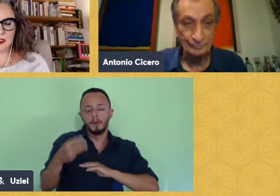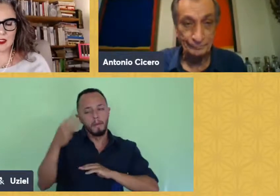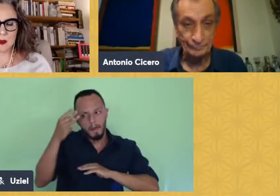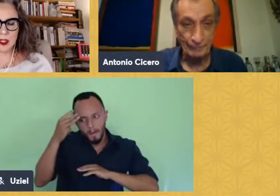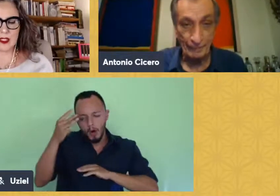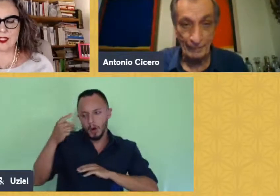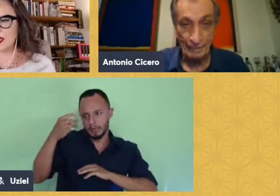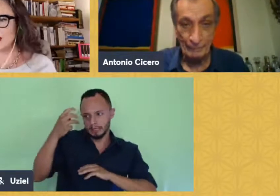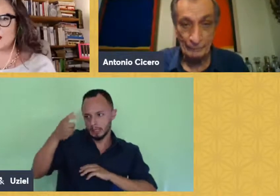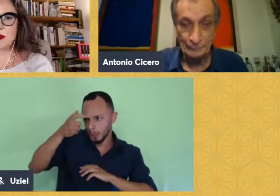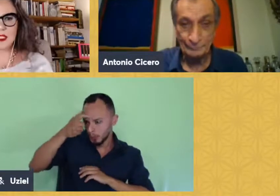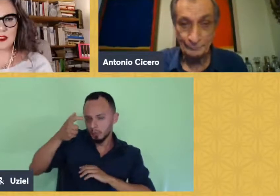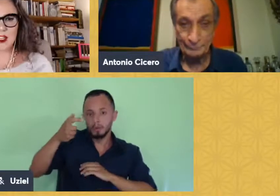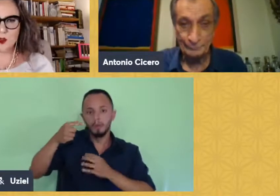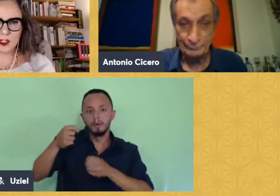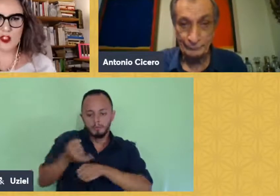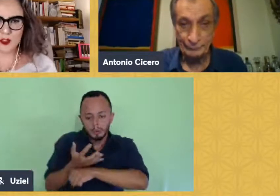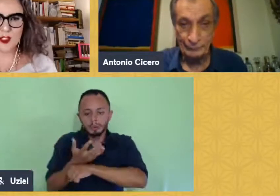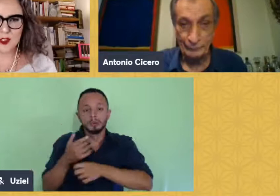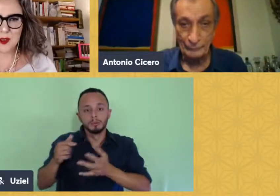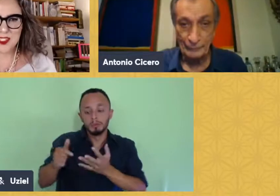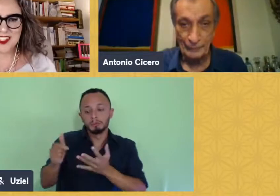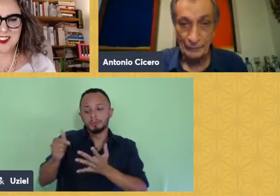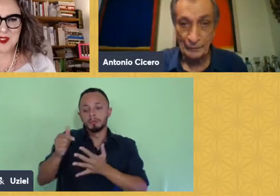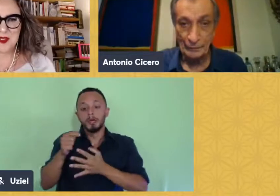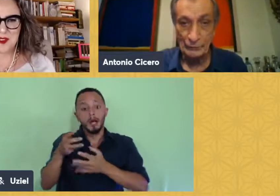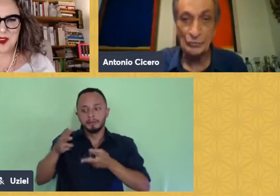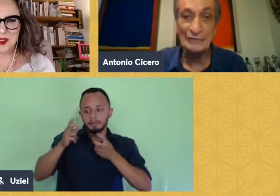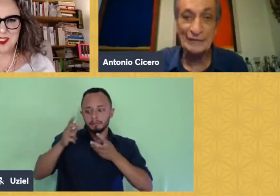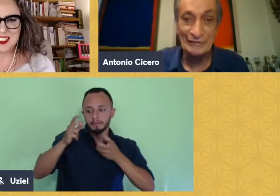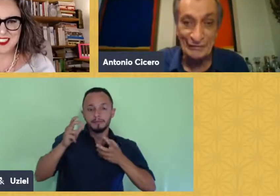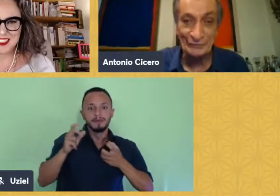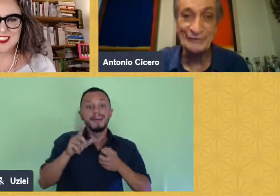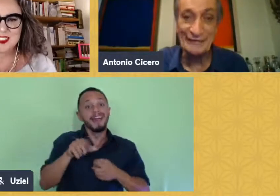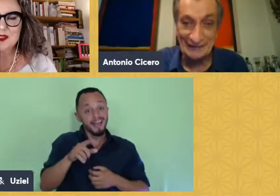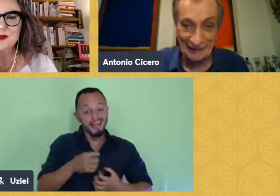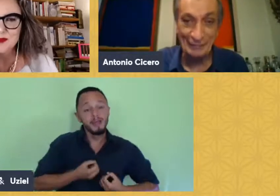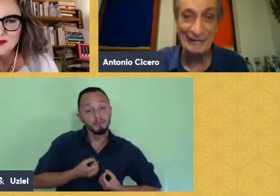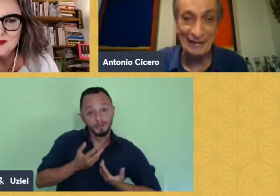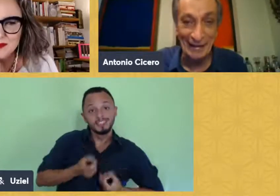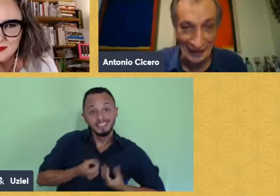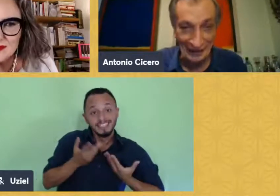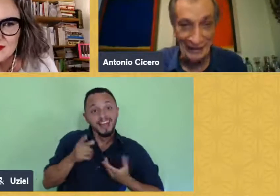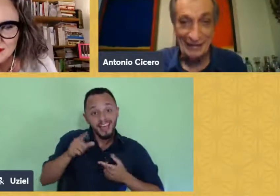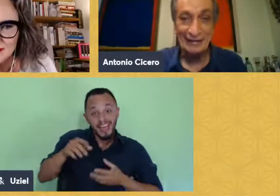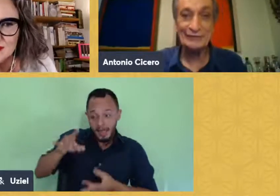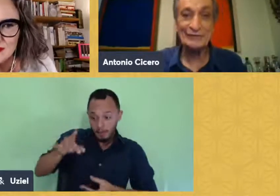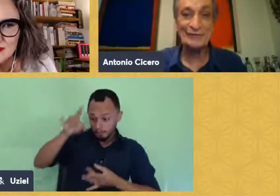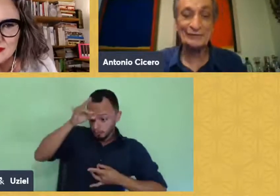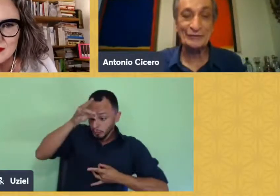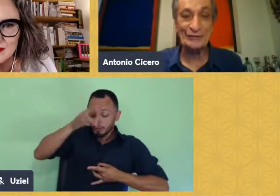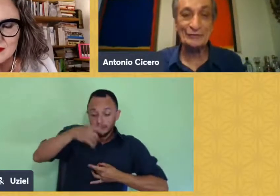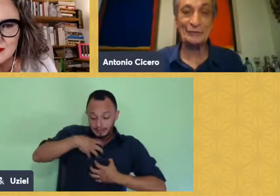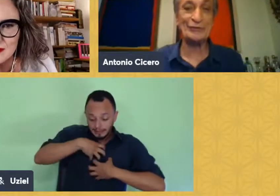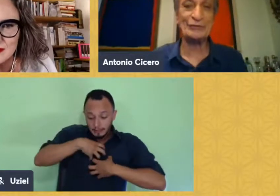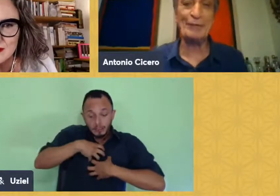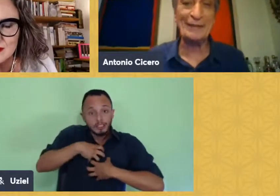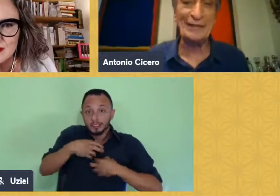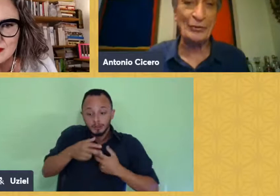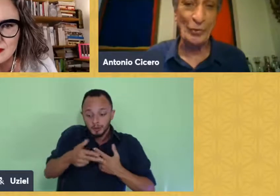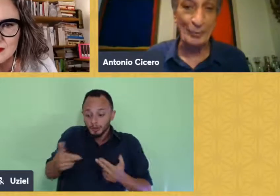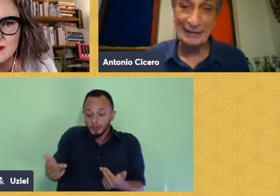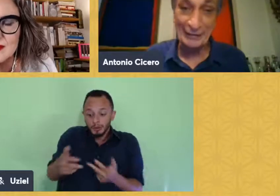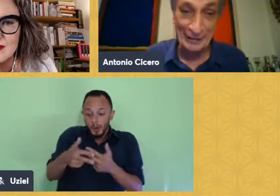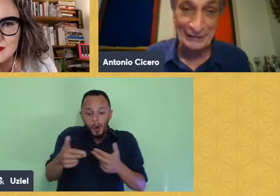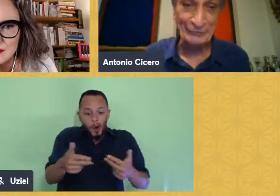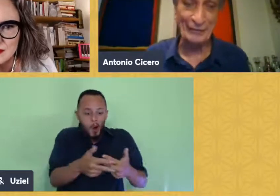penetrar na poesia é penetrar no sentido das coisas, de alguma forma. De certa maneira, no sentido das coisas, de uma